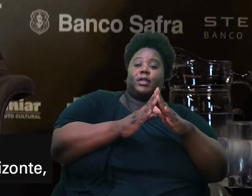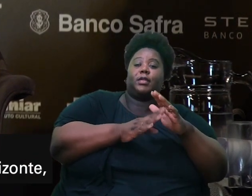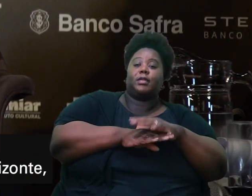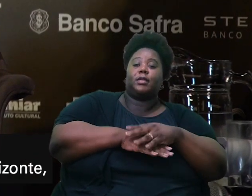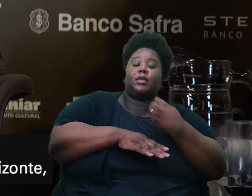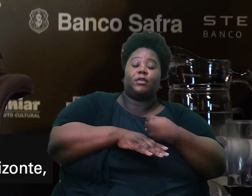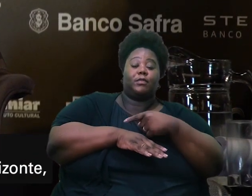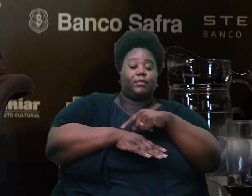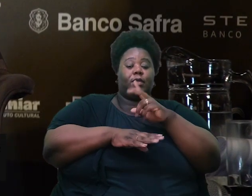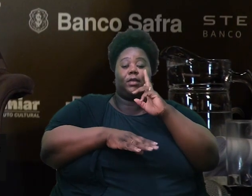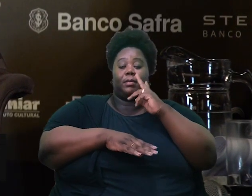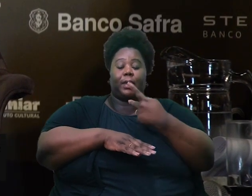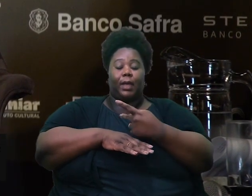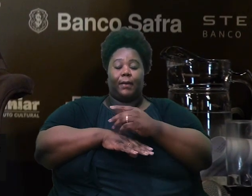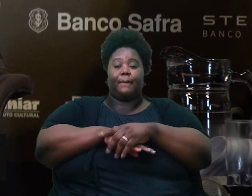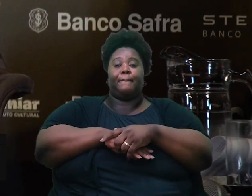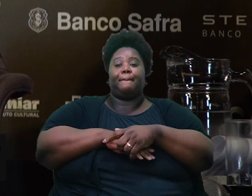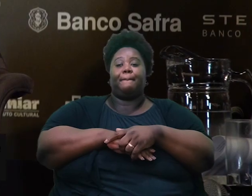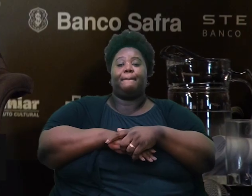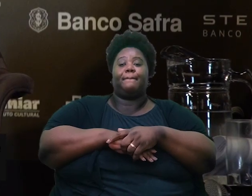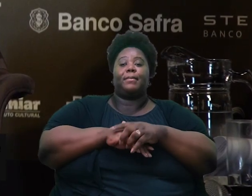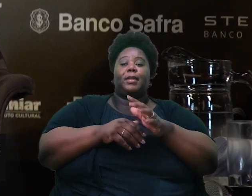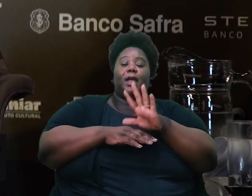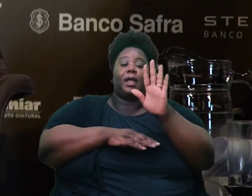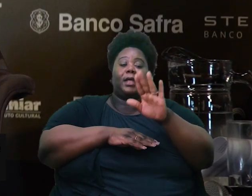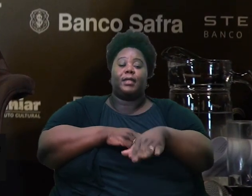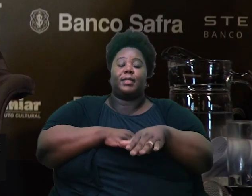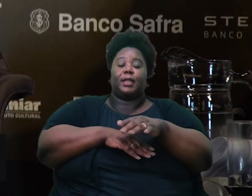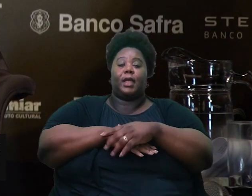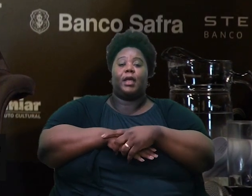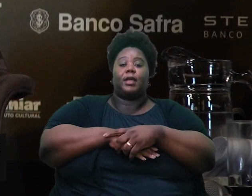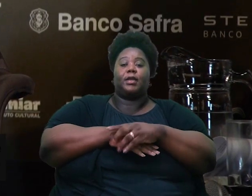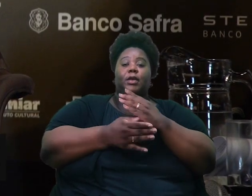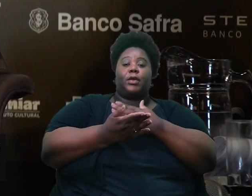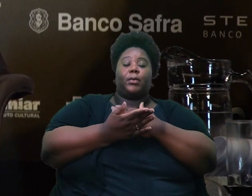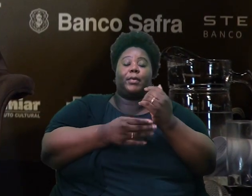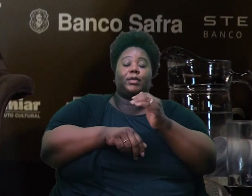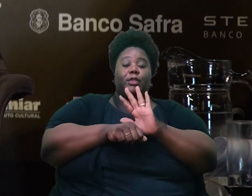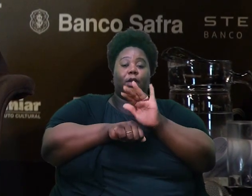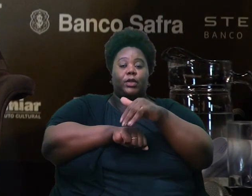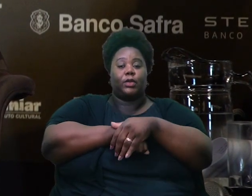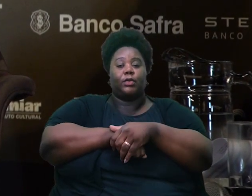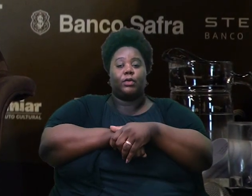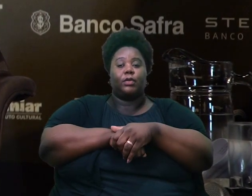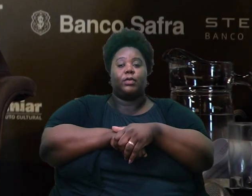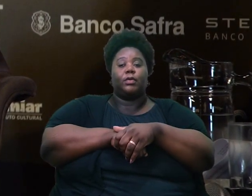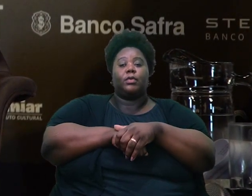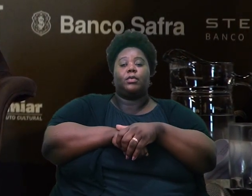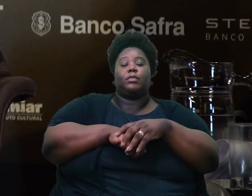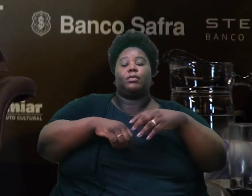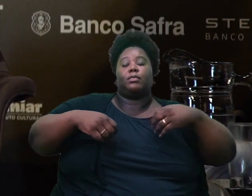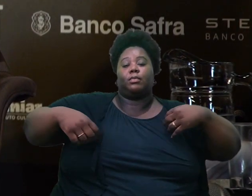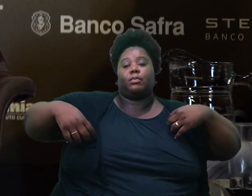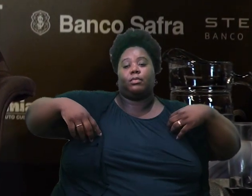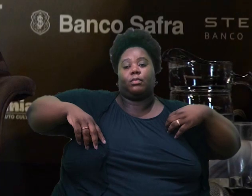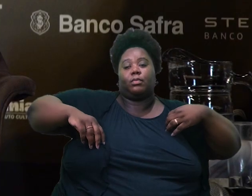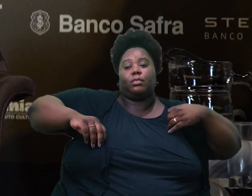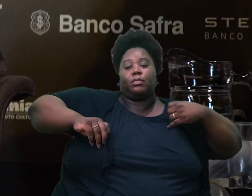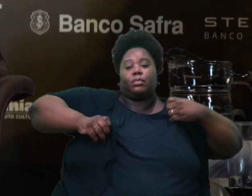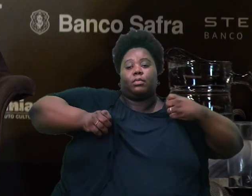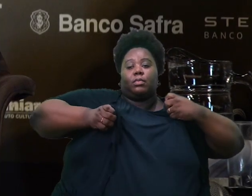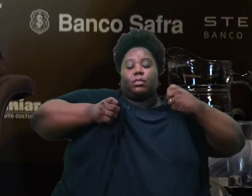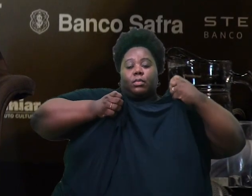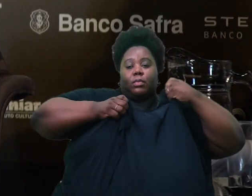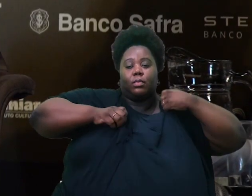em Belo Horizonte, né? Eu chegava em casa no final da tarde ou no comecinho da noite, aí que eu ia cuidar, né?